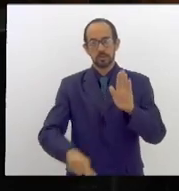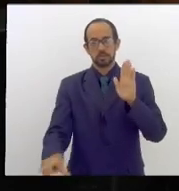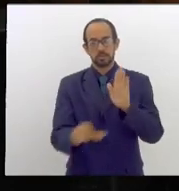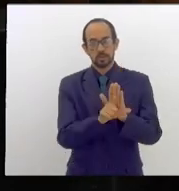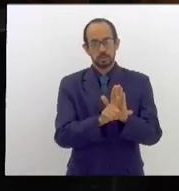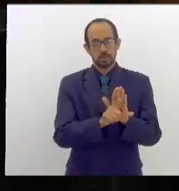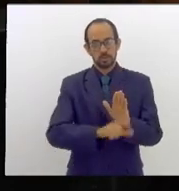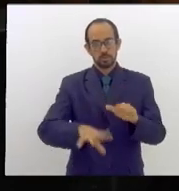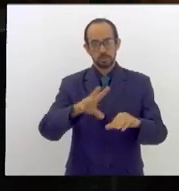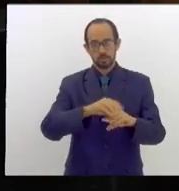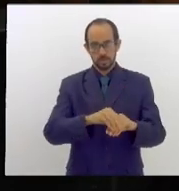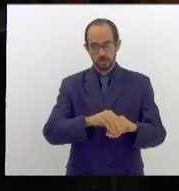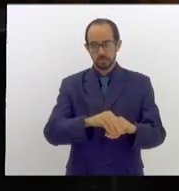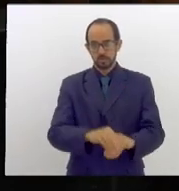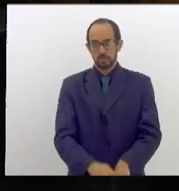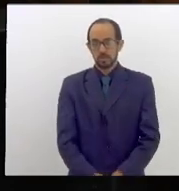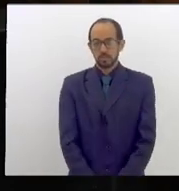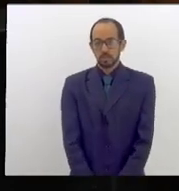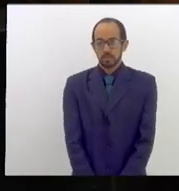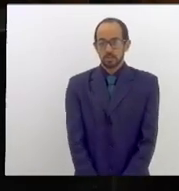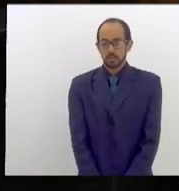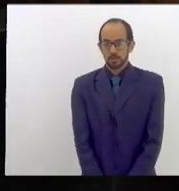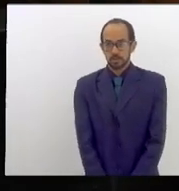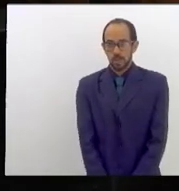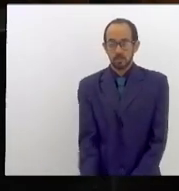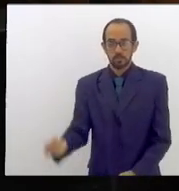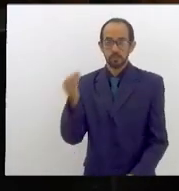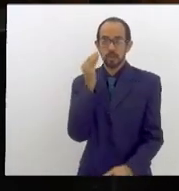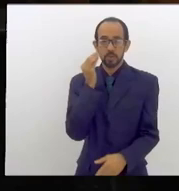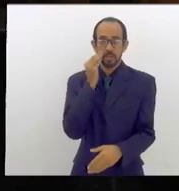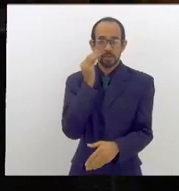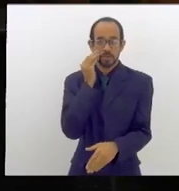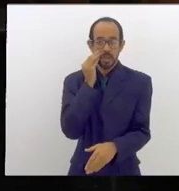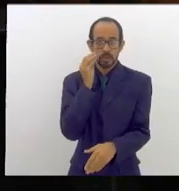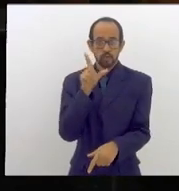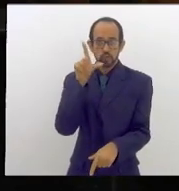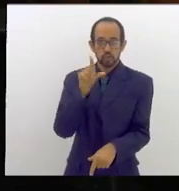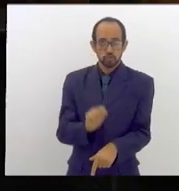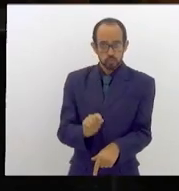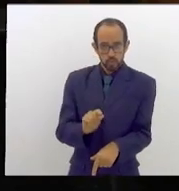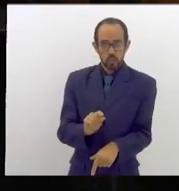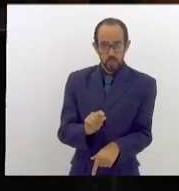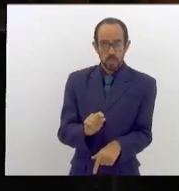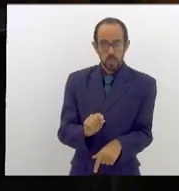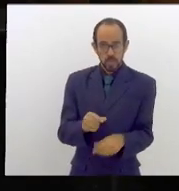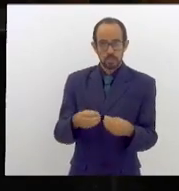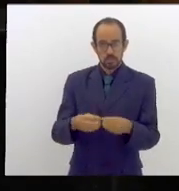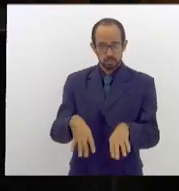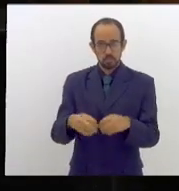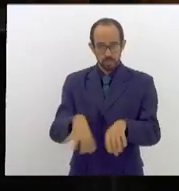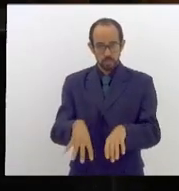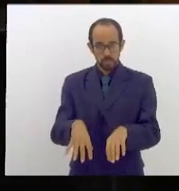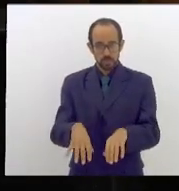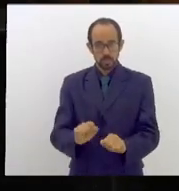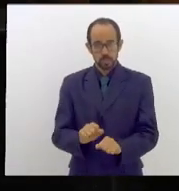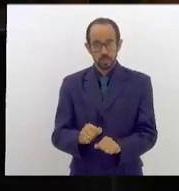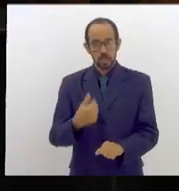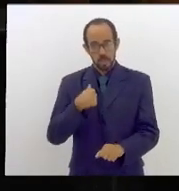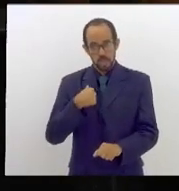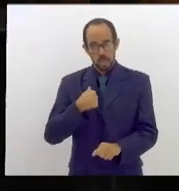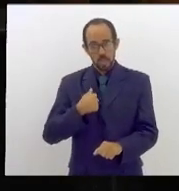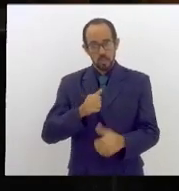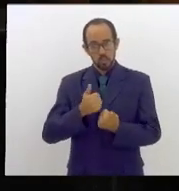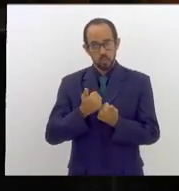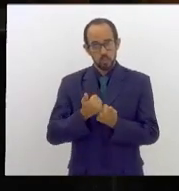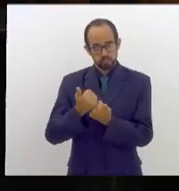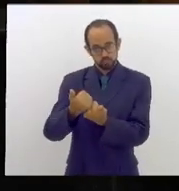e 194 aí foi tentado mitigar essas perdas e eu confesso que colaborei muito